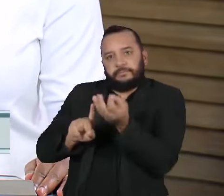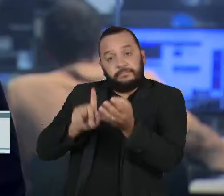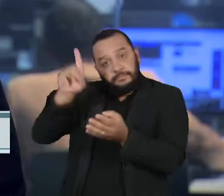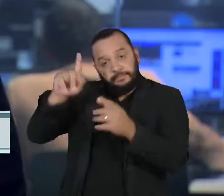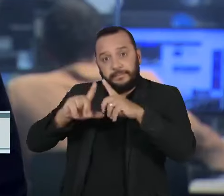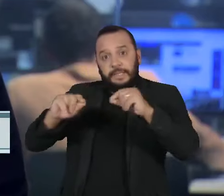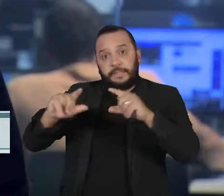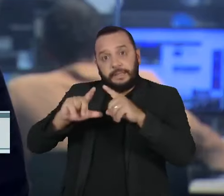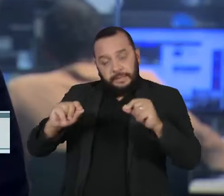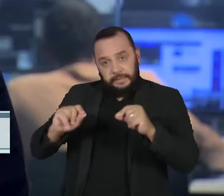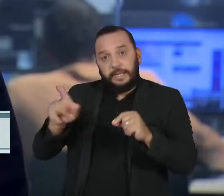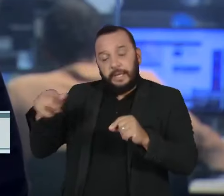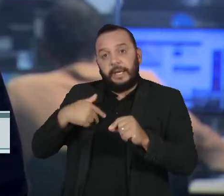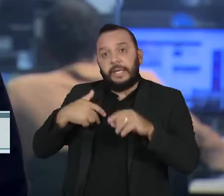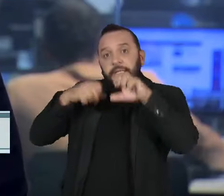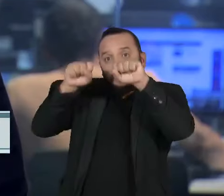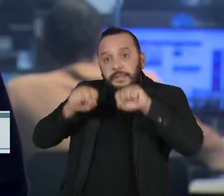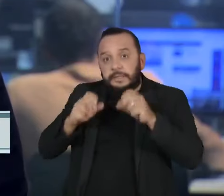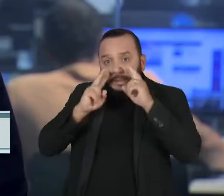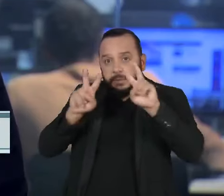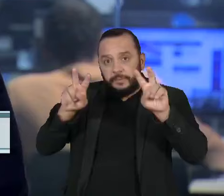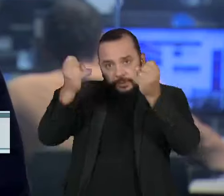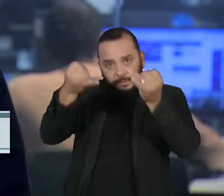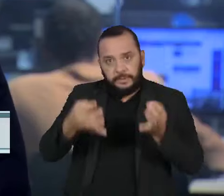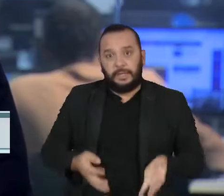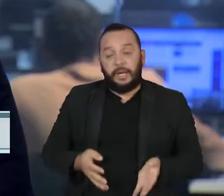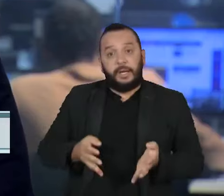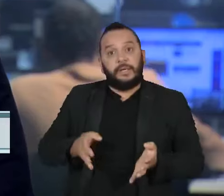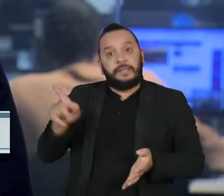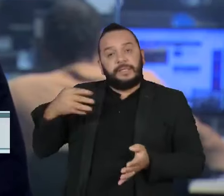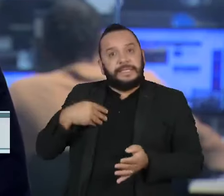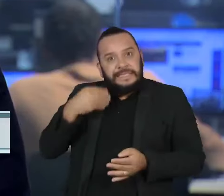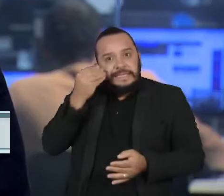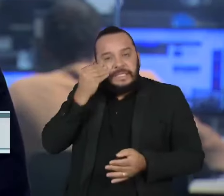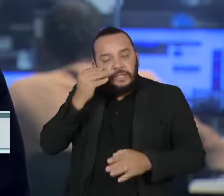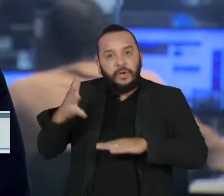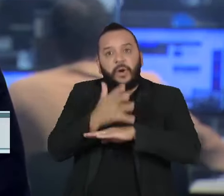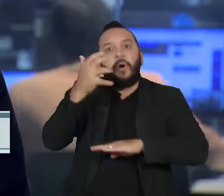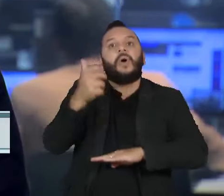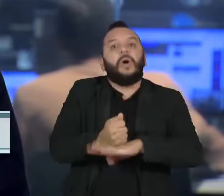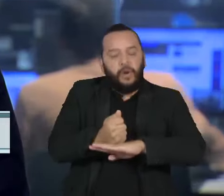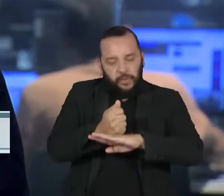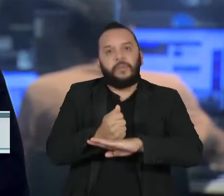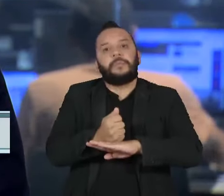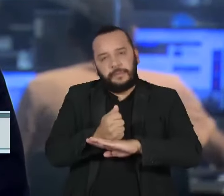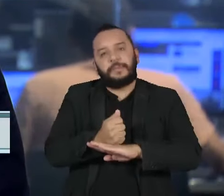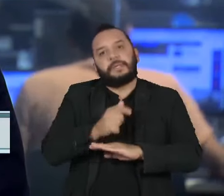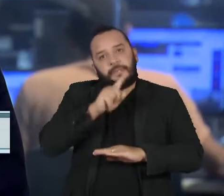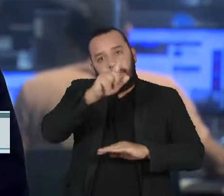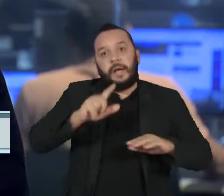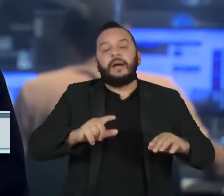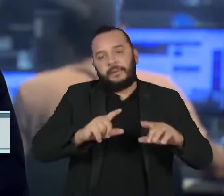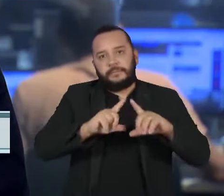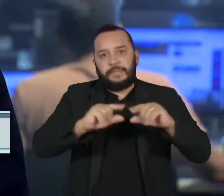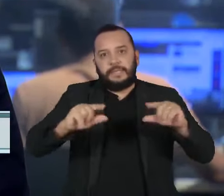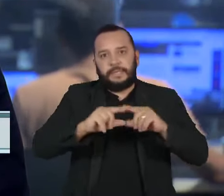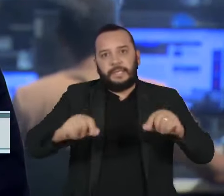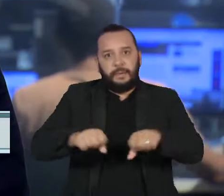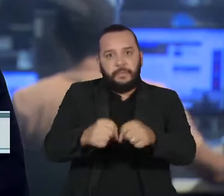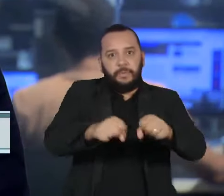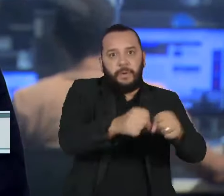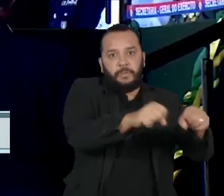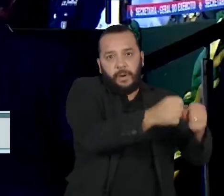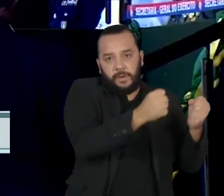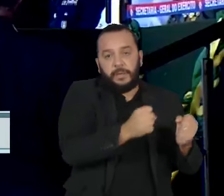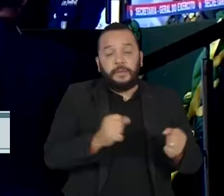testemunha. Ele será ouvido no inquérito que apura a suposta tentativa de golpe de Estado por integrantes do governo de Jair